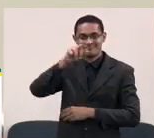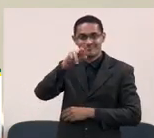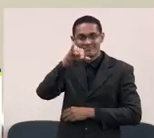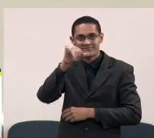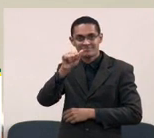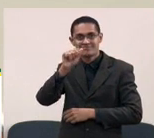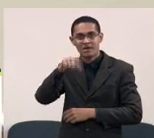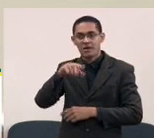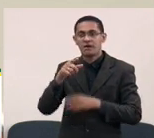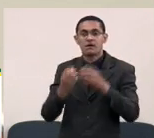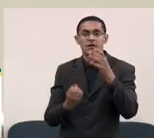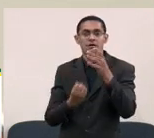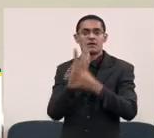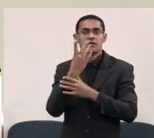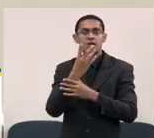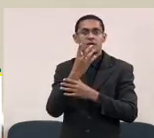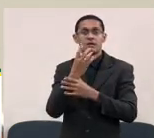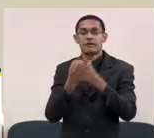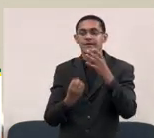a irmã Dulce,